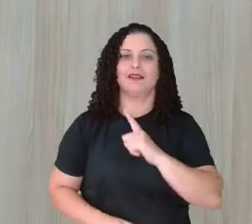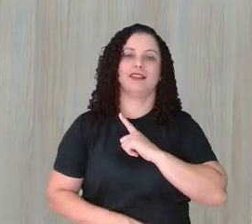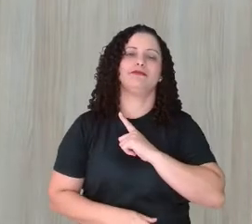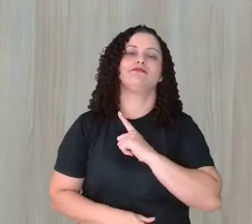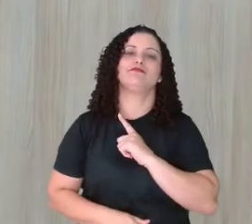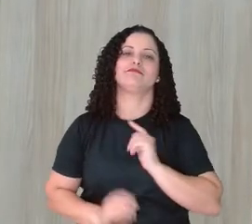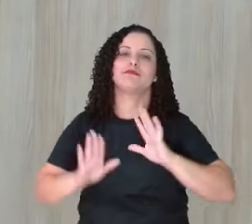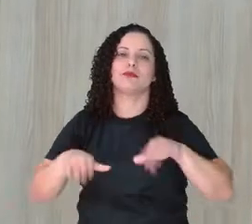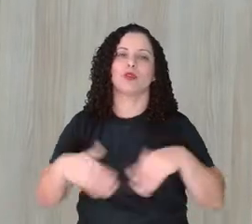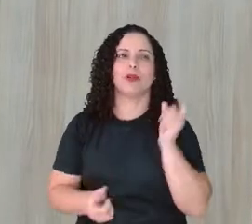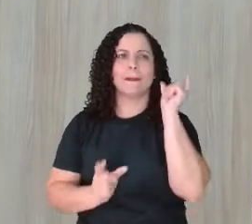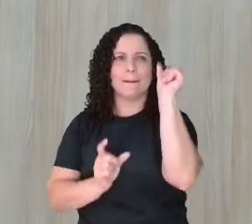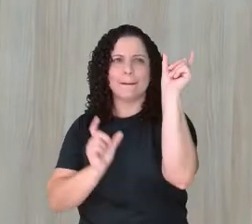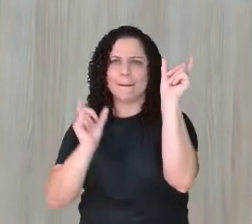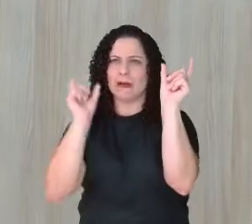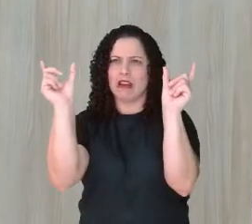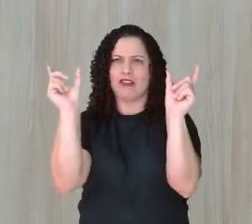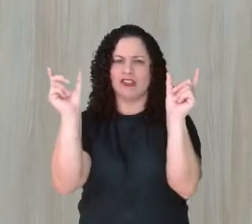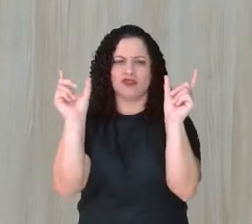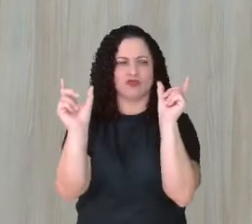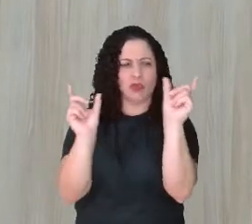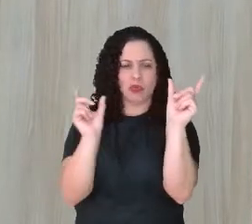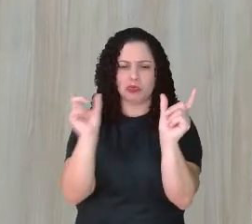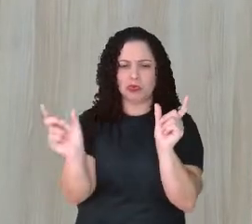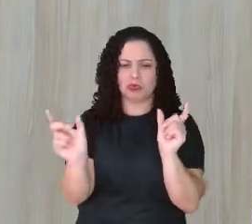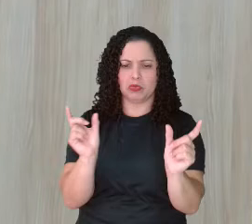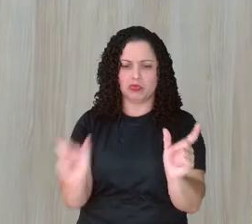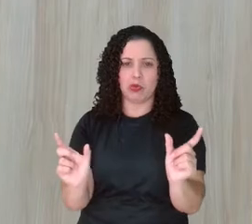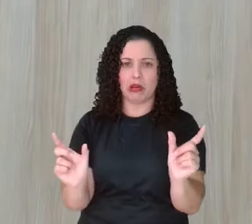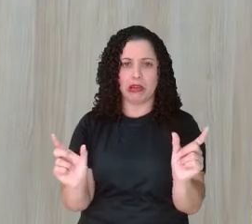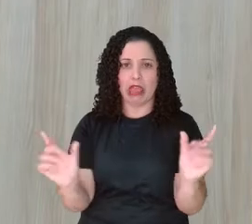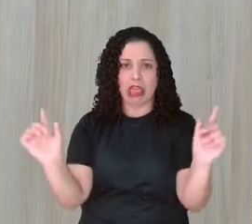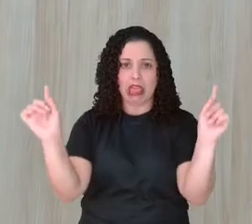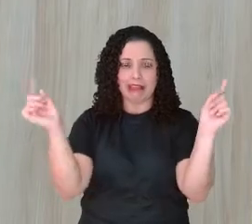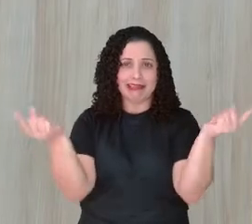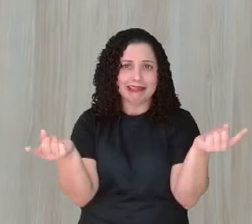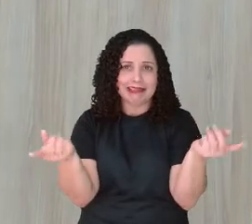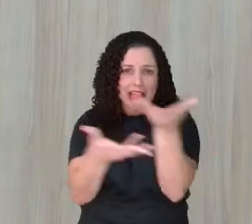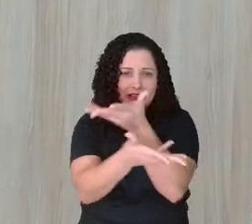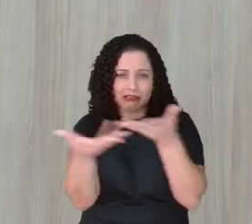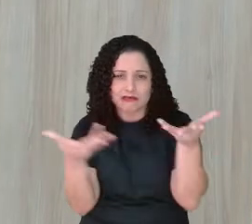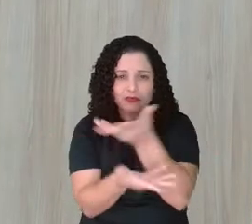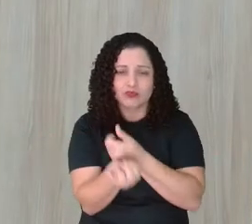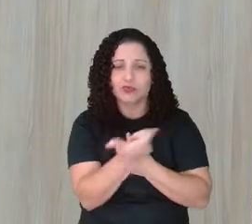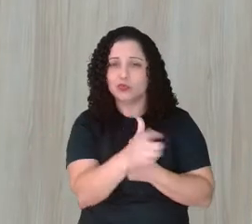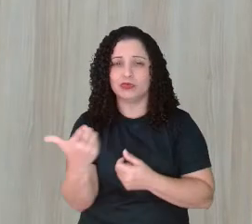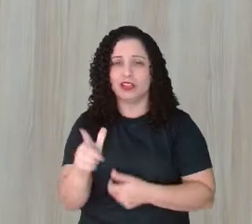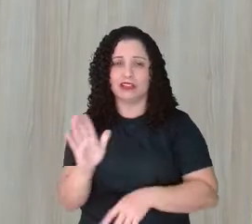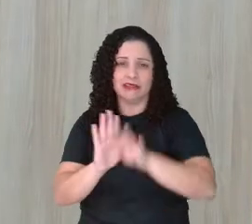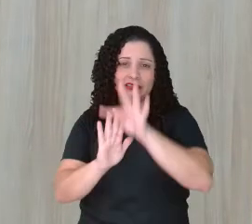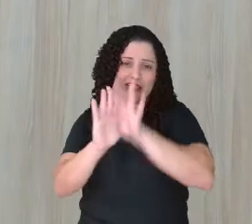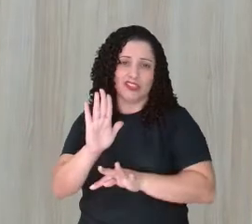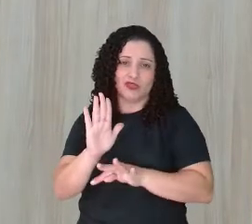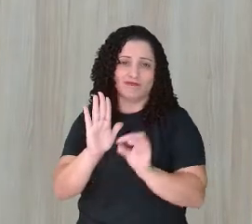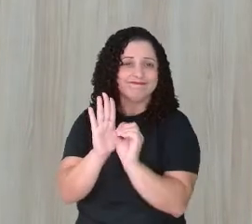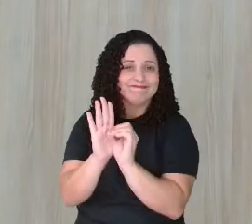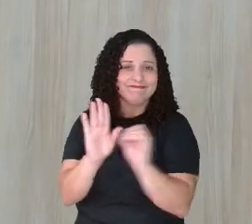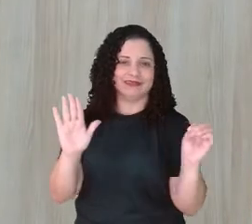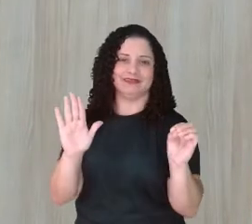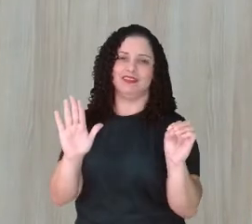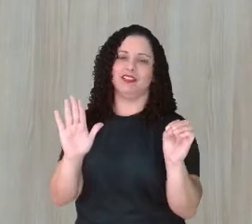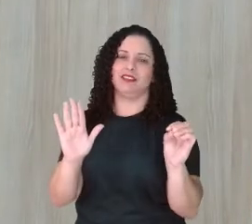que juntas não produzem sentido algum, a gente não tem o texto. Eu falo e repito para